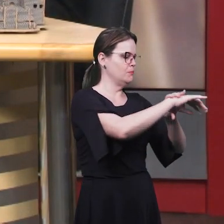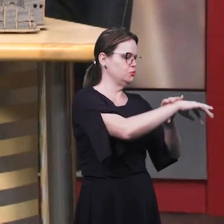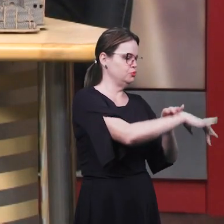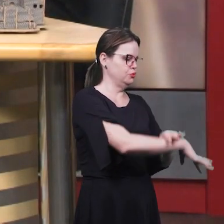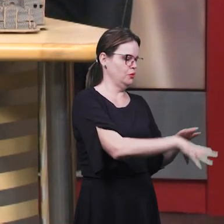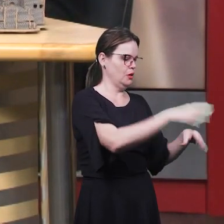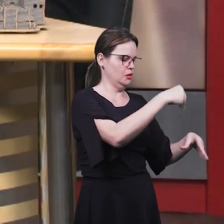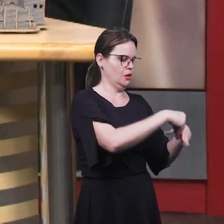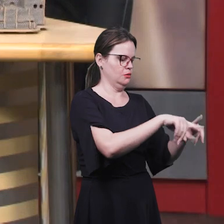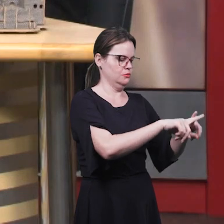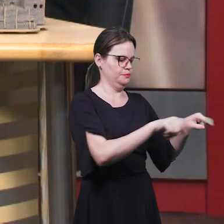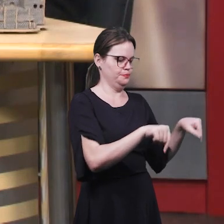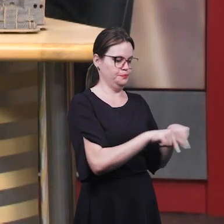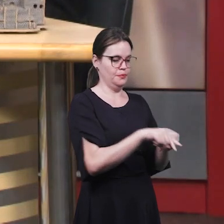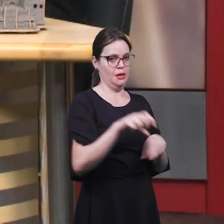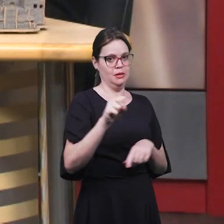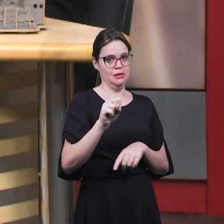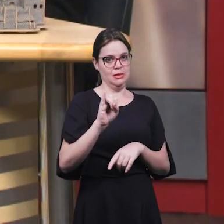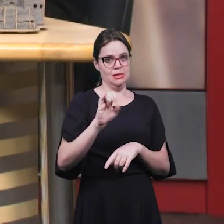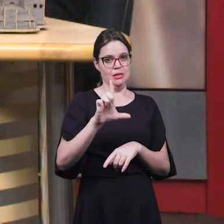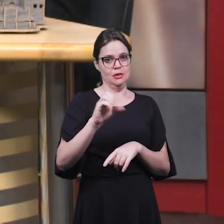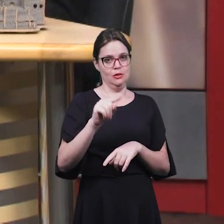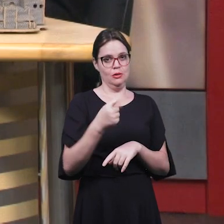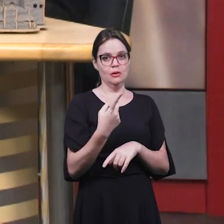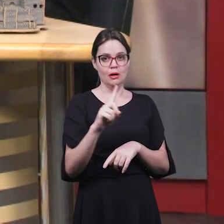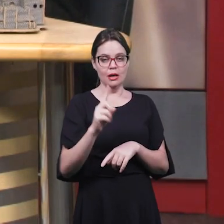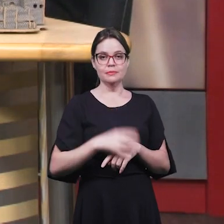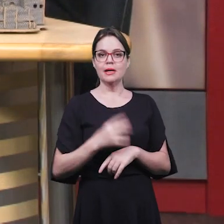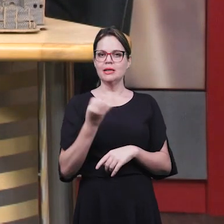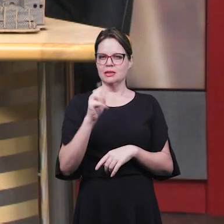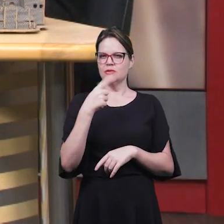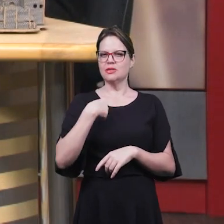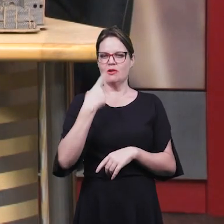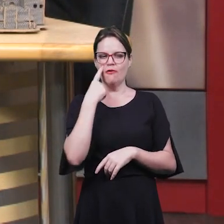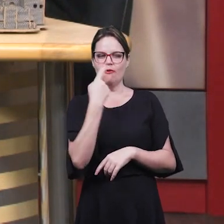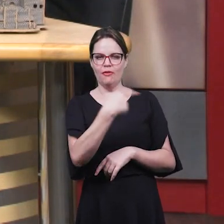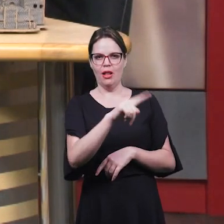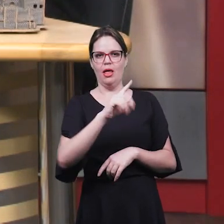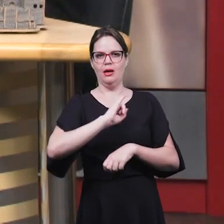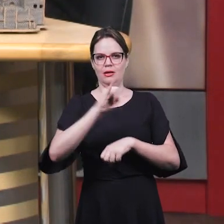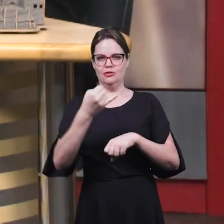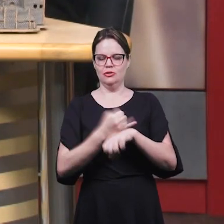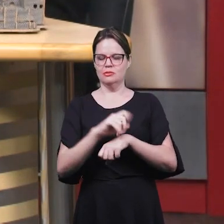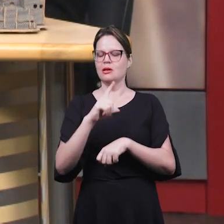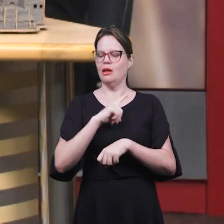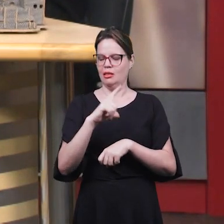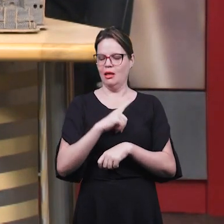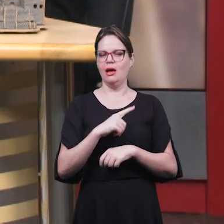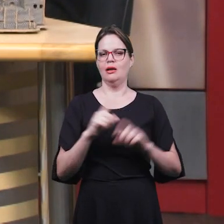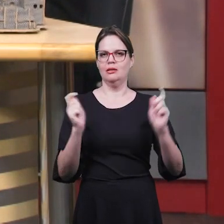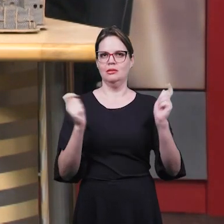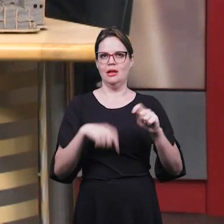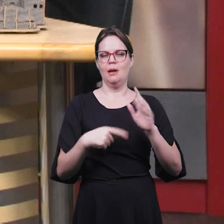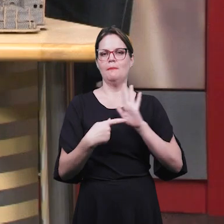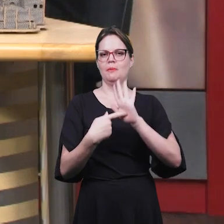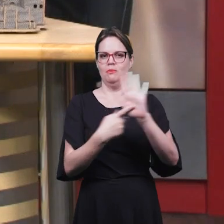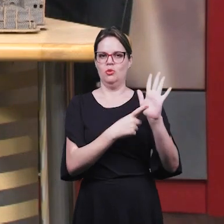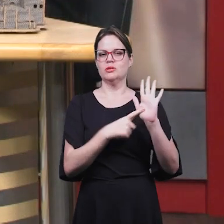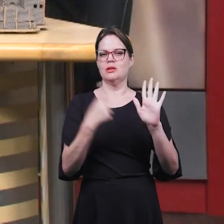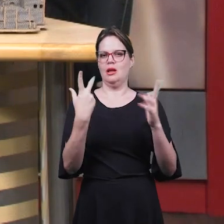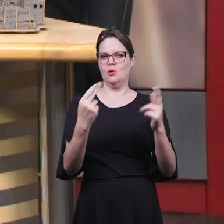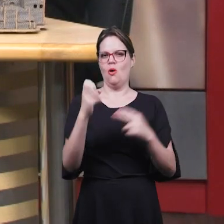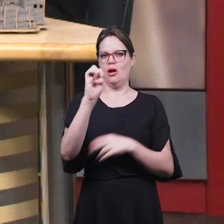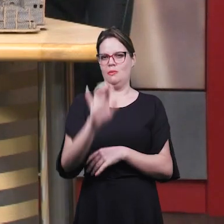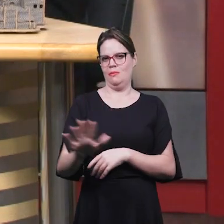nos murais lá, nas portas, elas estão destacadas em vários lugares, né? Como essa figura que nós estamos vendo